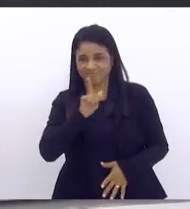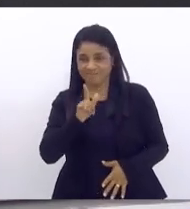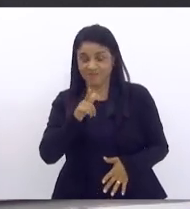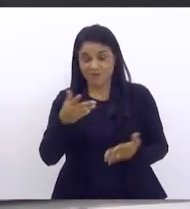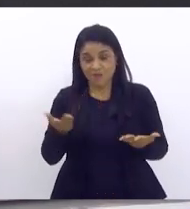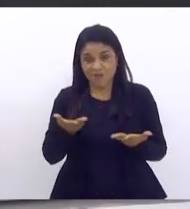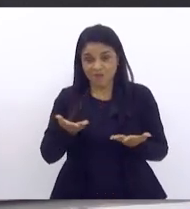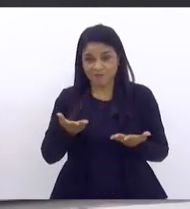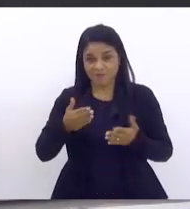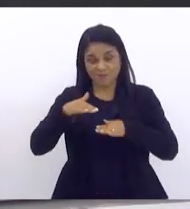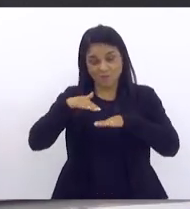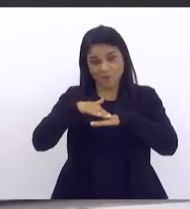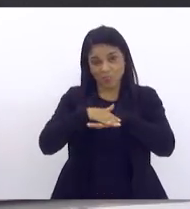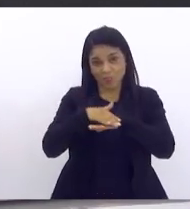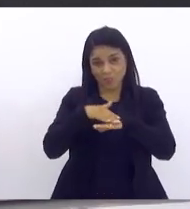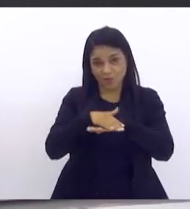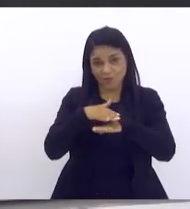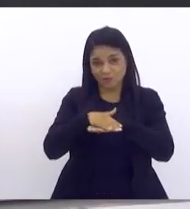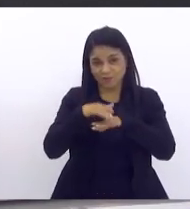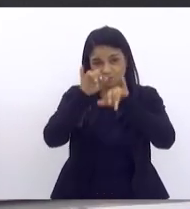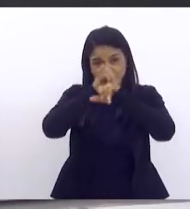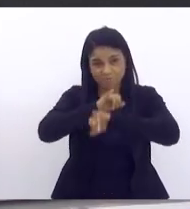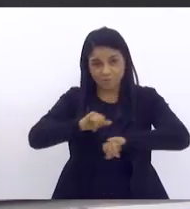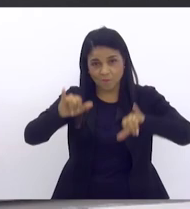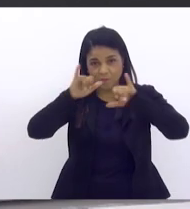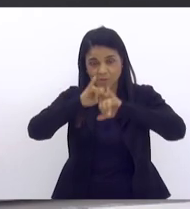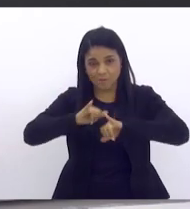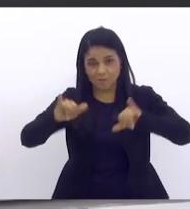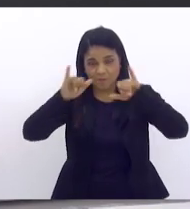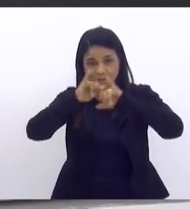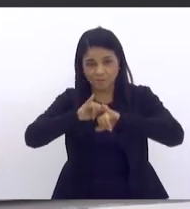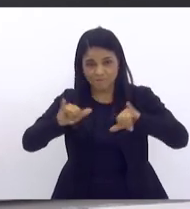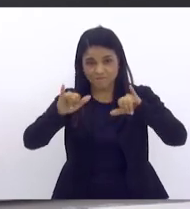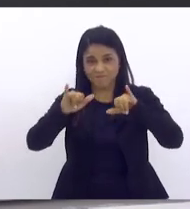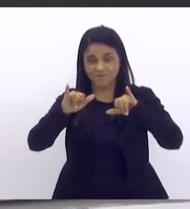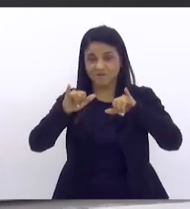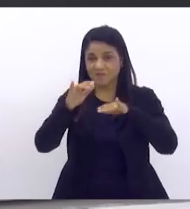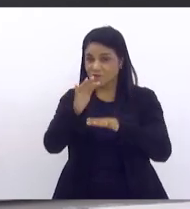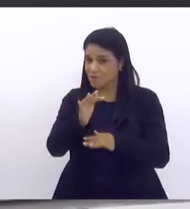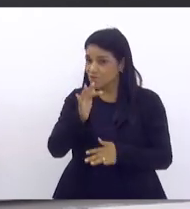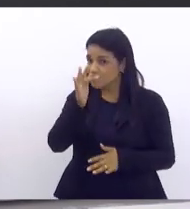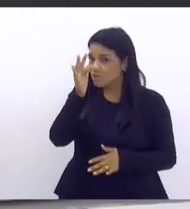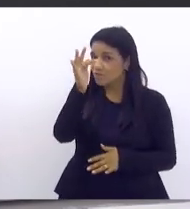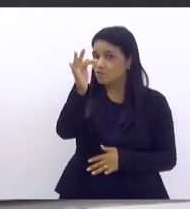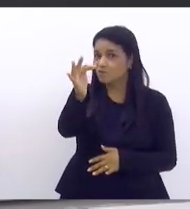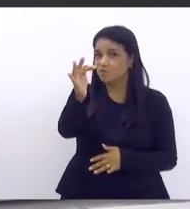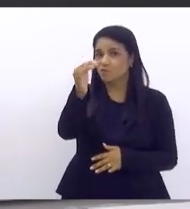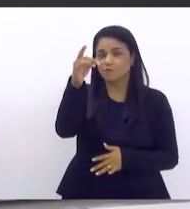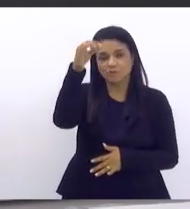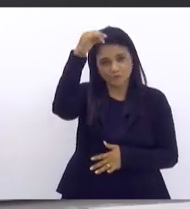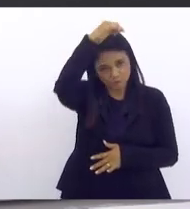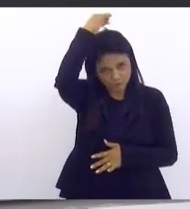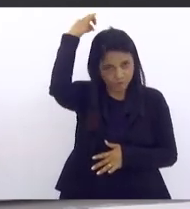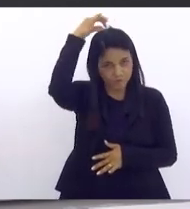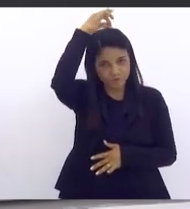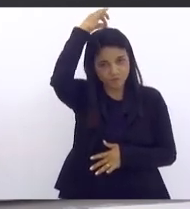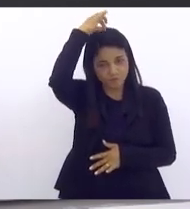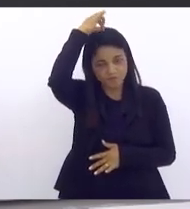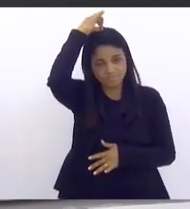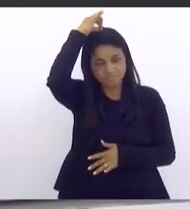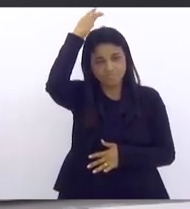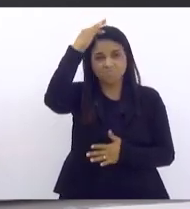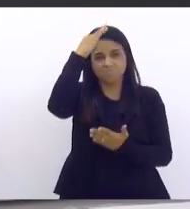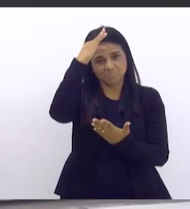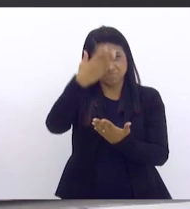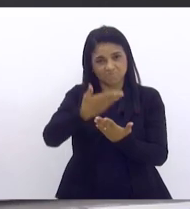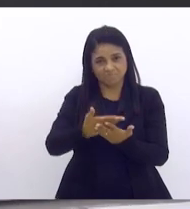noite profética. Esta noite olha para o futuro. Que o Espírito Santo que cremos, confessamos